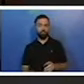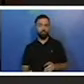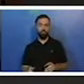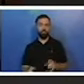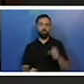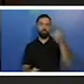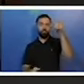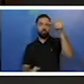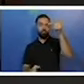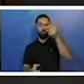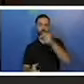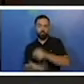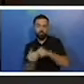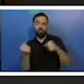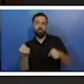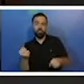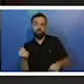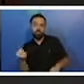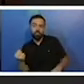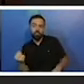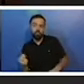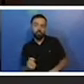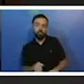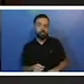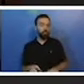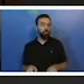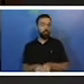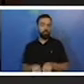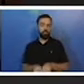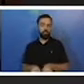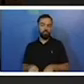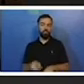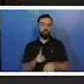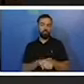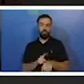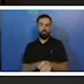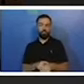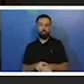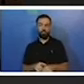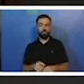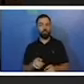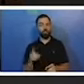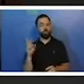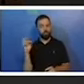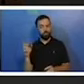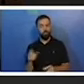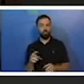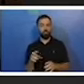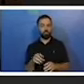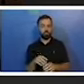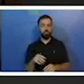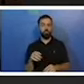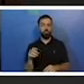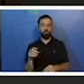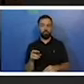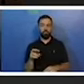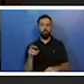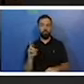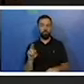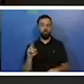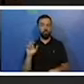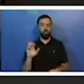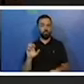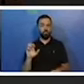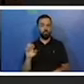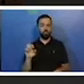pecinha estiver caindo né sim o tempo EA reação de de tá o objeto sem